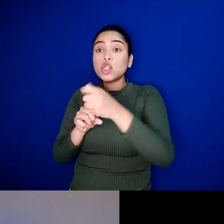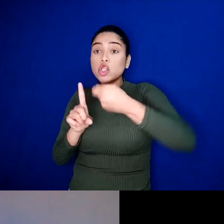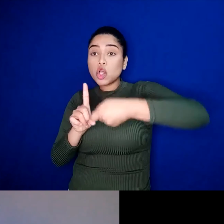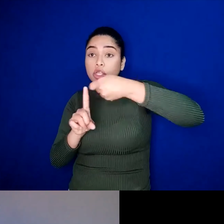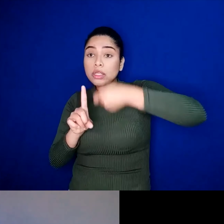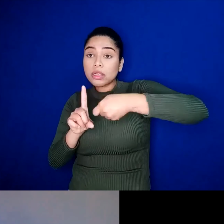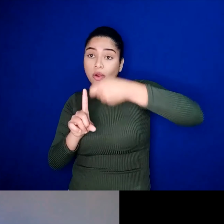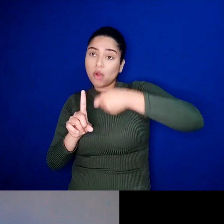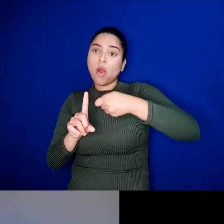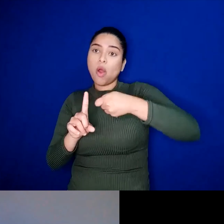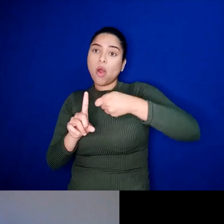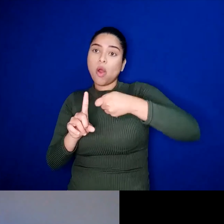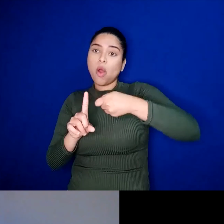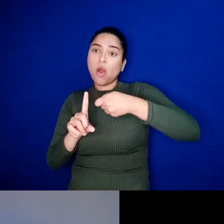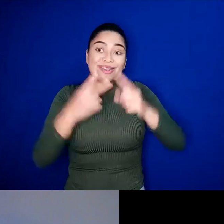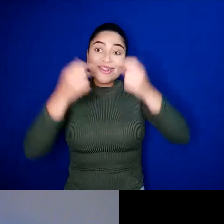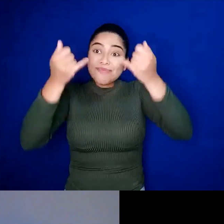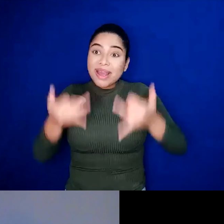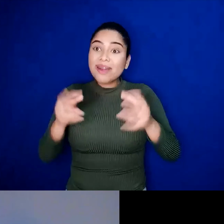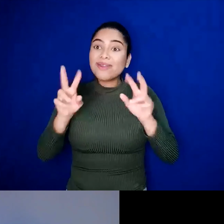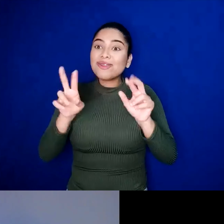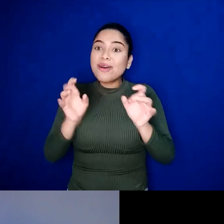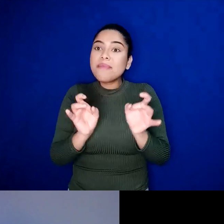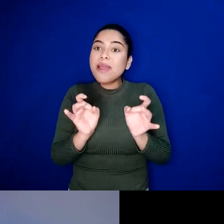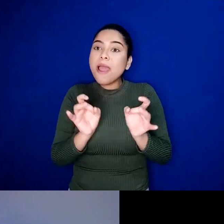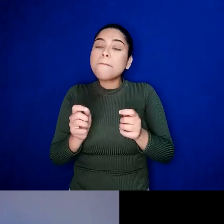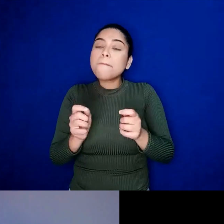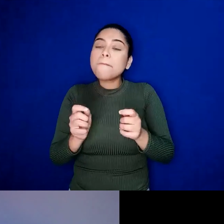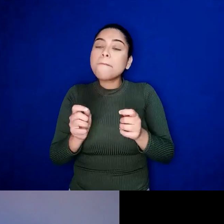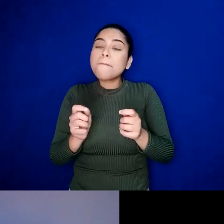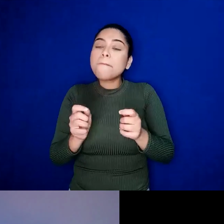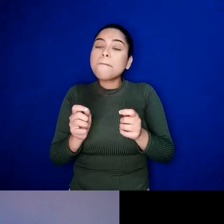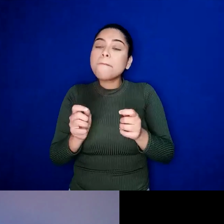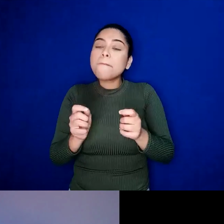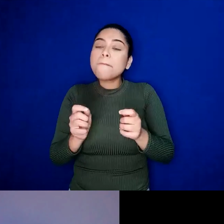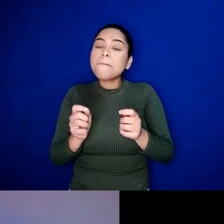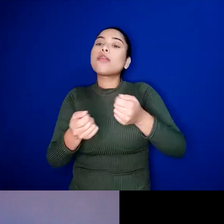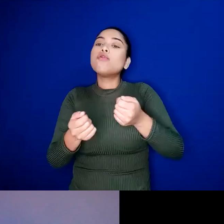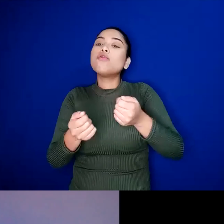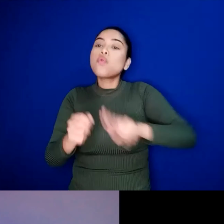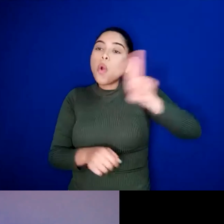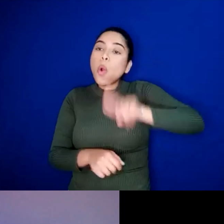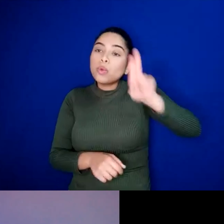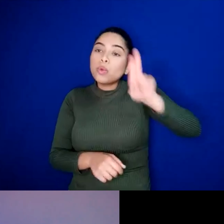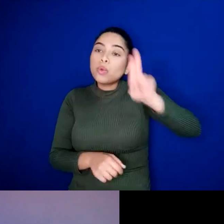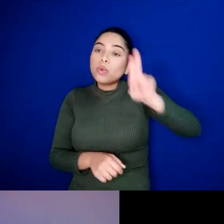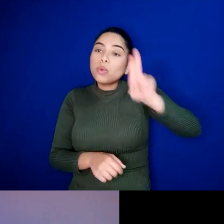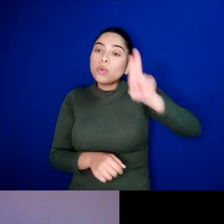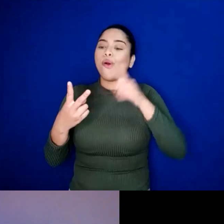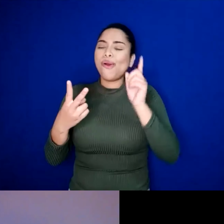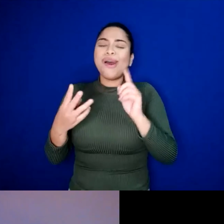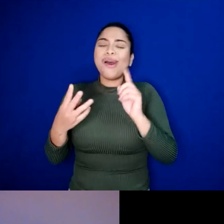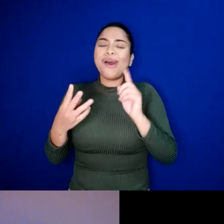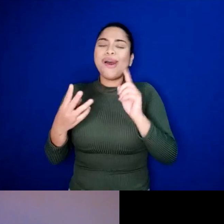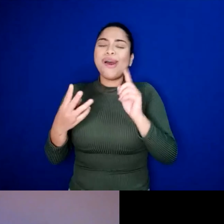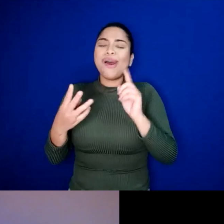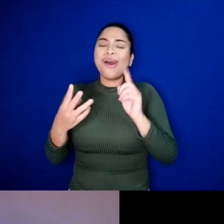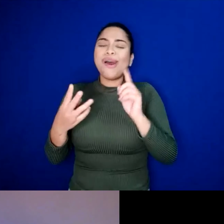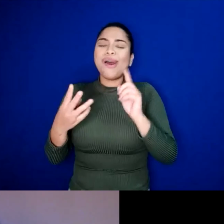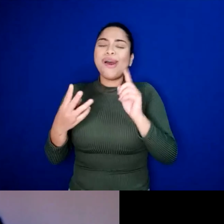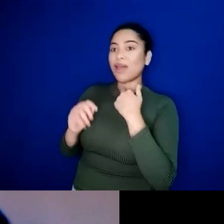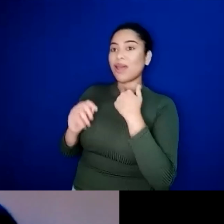eu achei interessante que você abordou aspectos da economia e isso a gente não pode ignorar que a gente está dentro